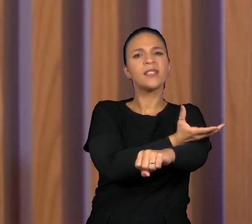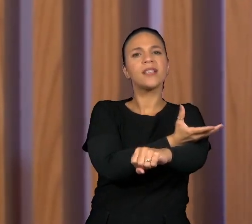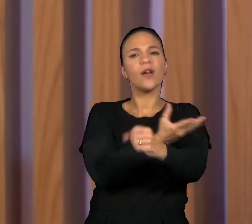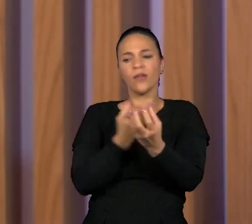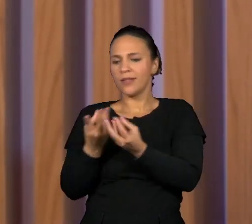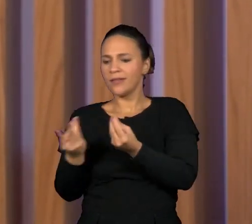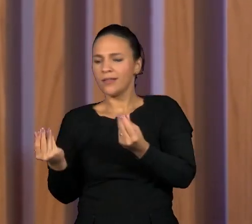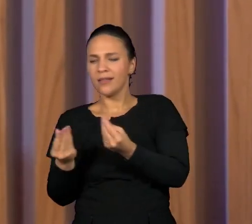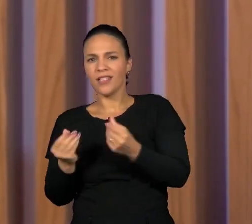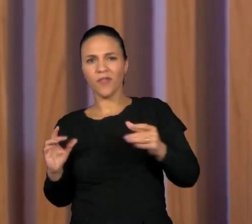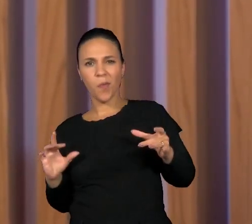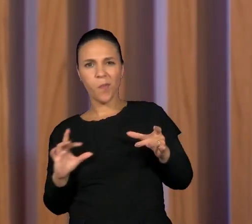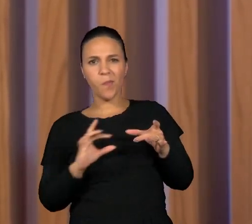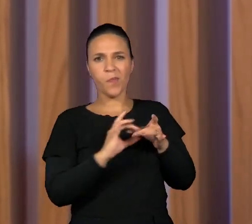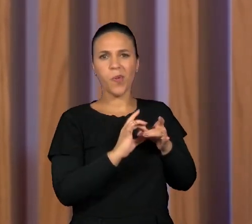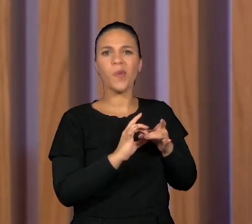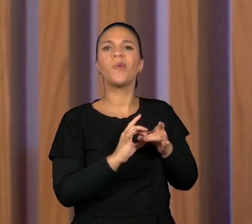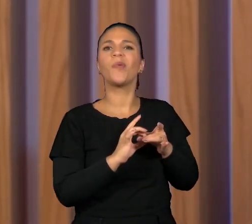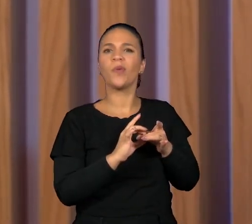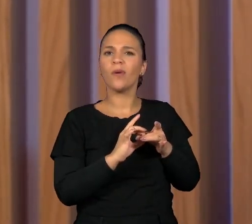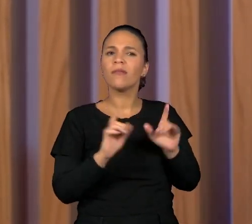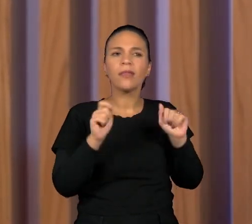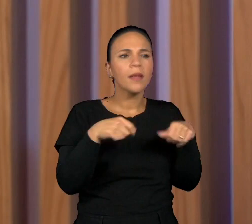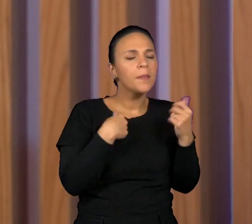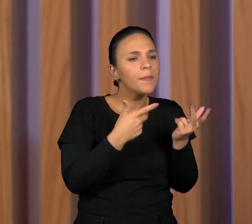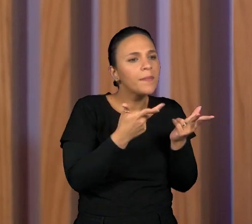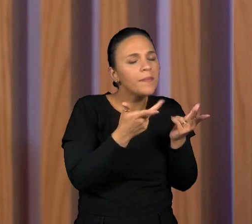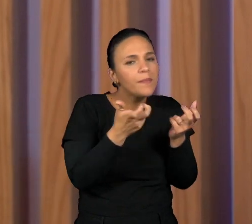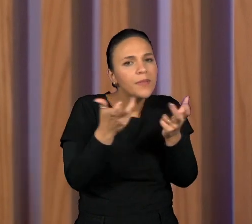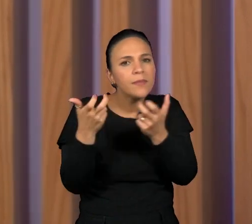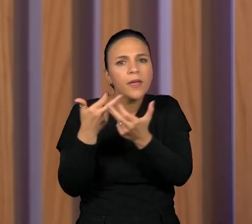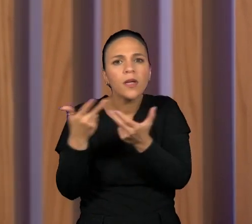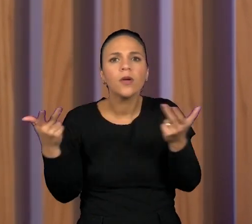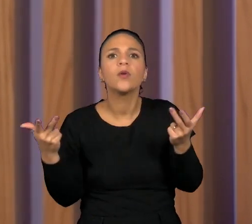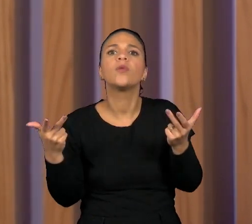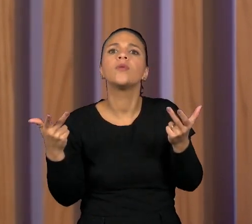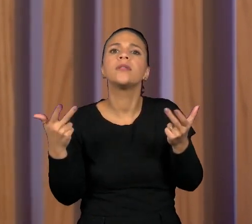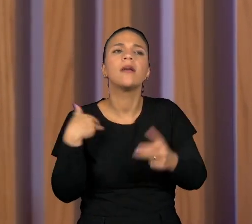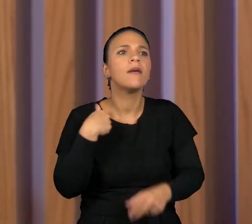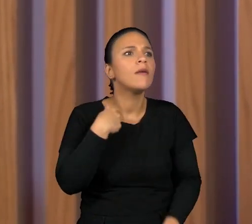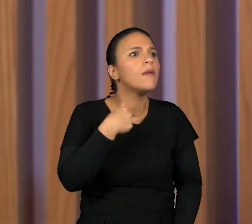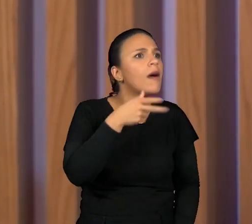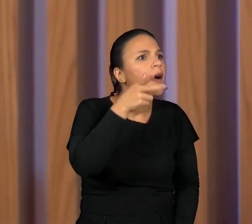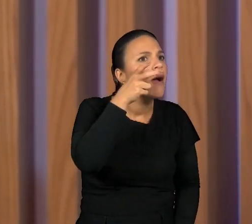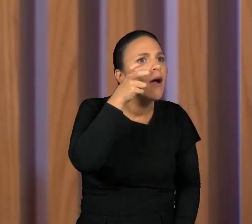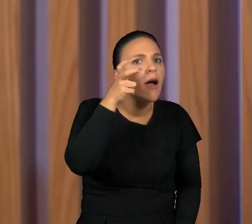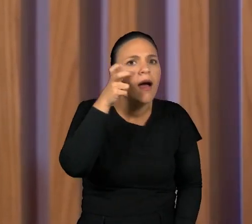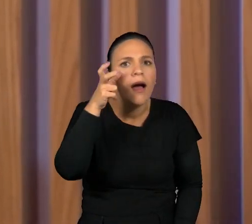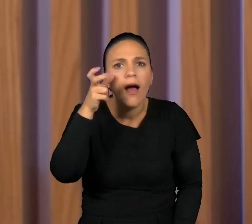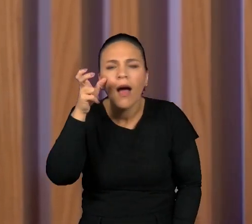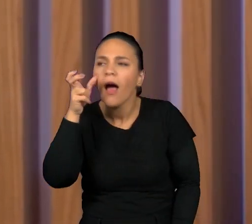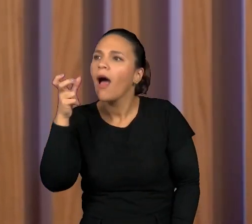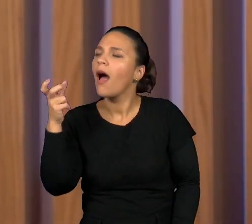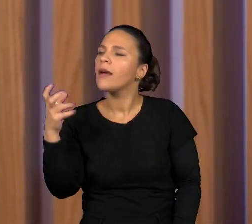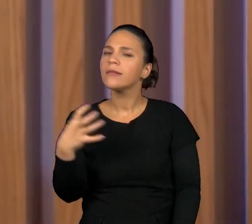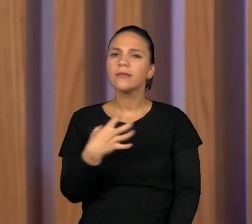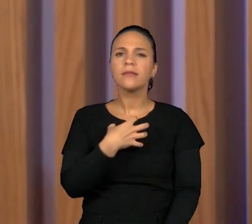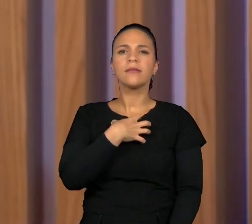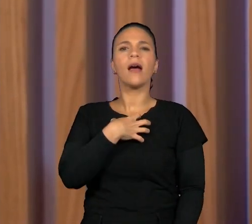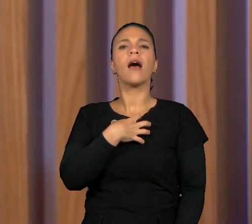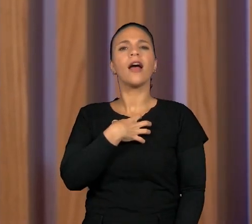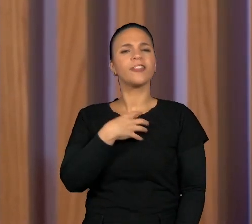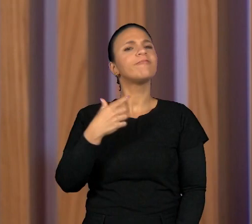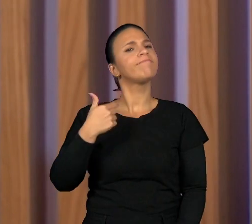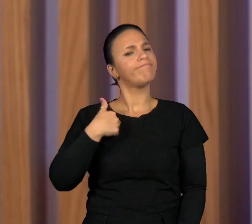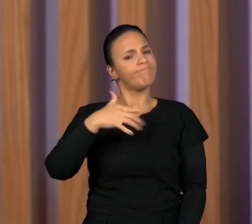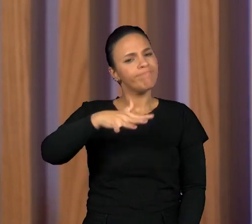né? A arte que você percebe a partir de algo que você escuta, que você vê. Então, vejo muito esse campo